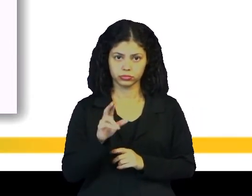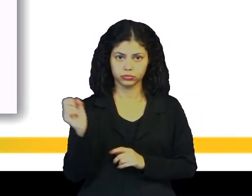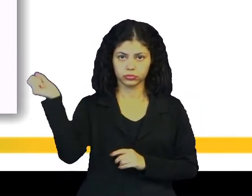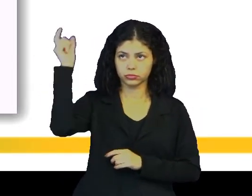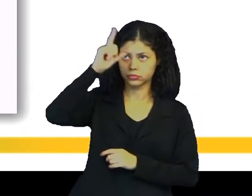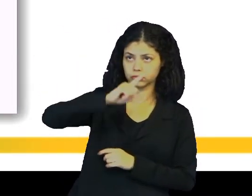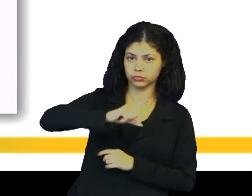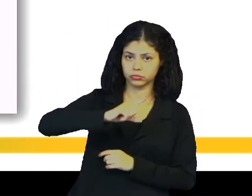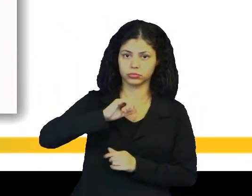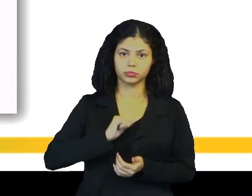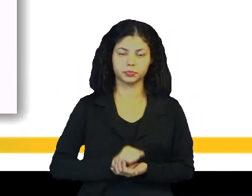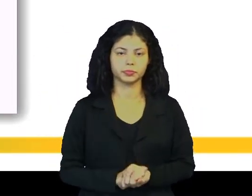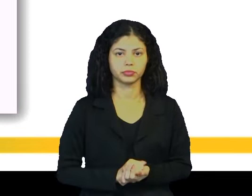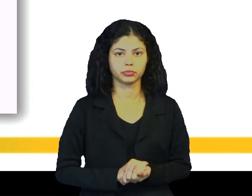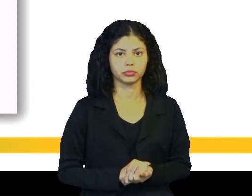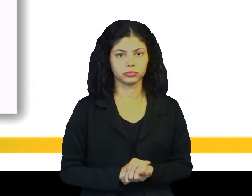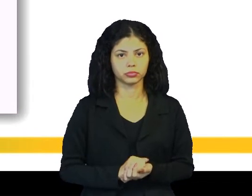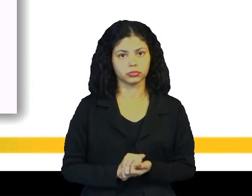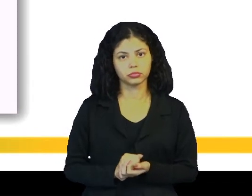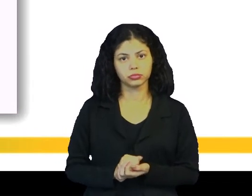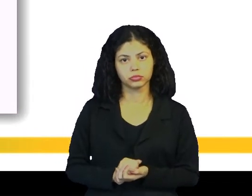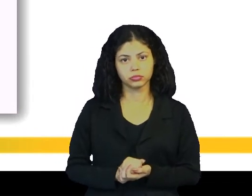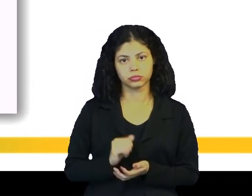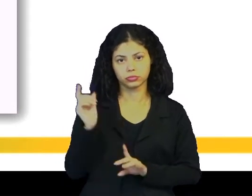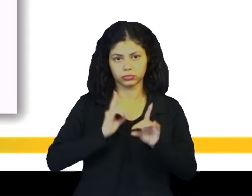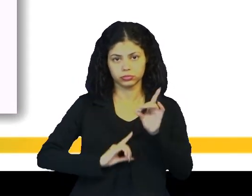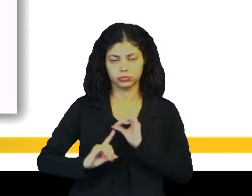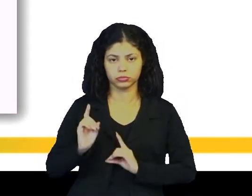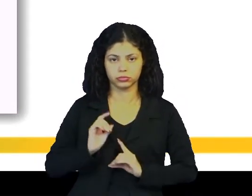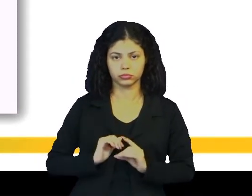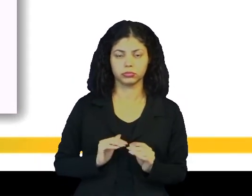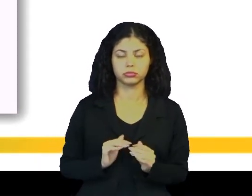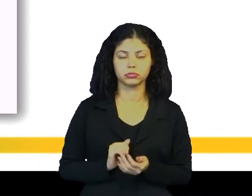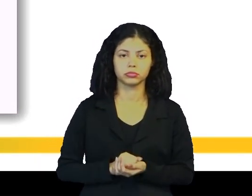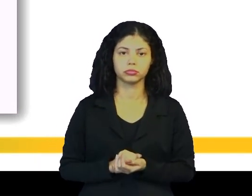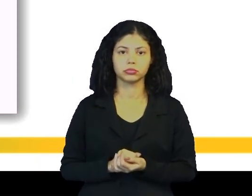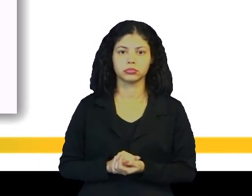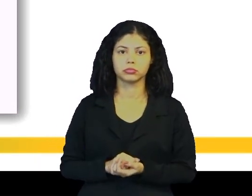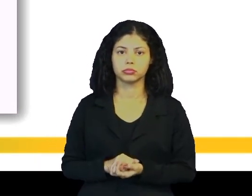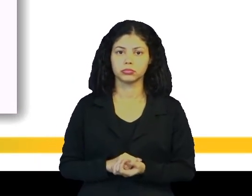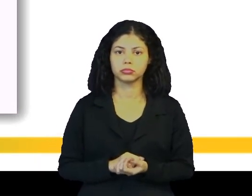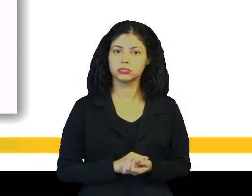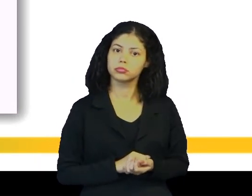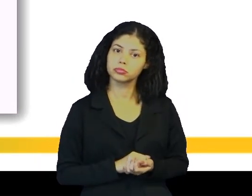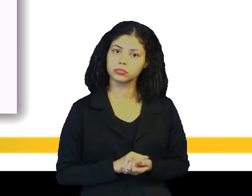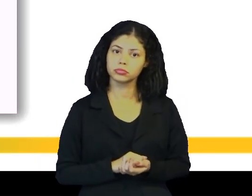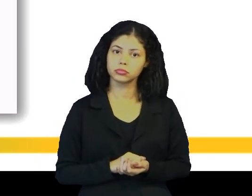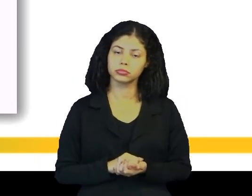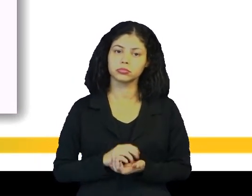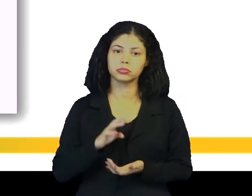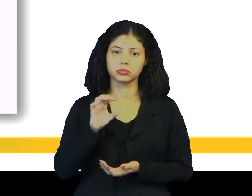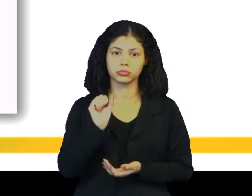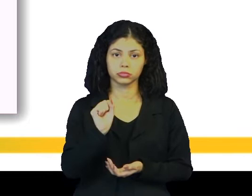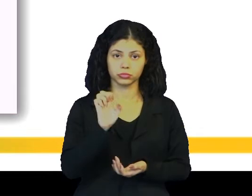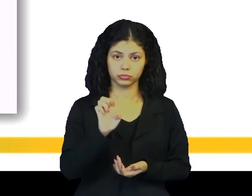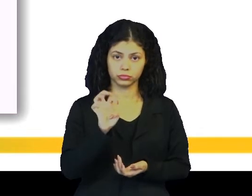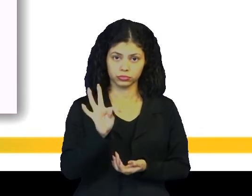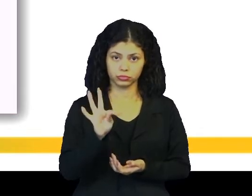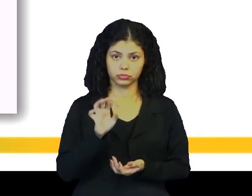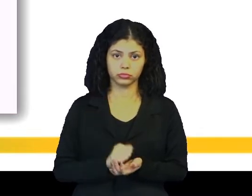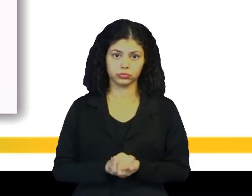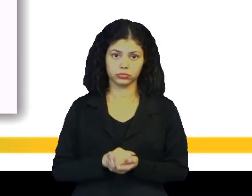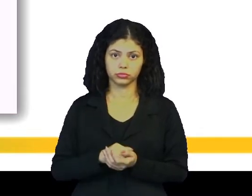sol, ele já está aí com um sol bem grande acima de sua cabeça. Nós temos o Set, deus